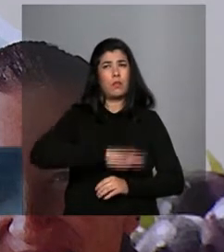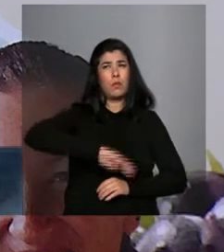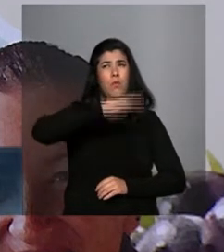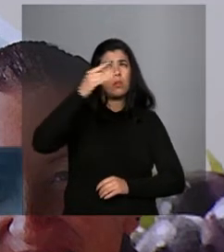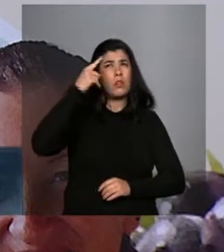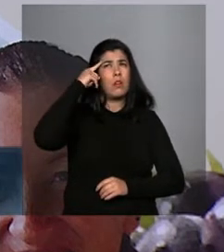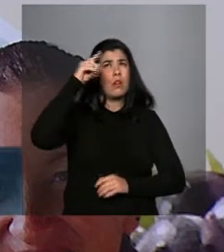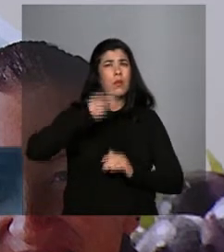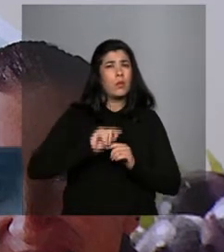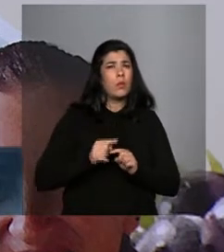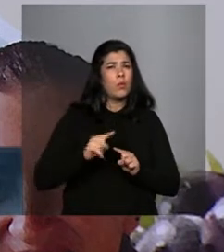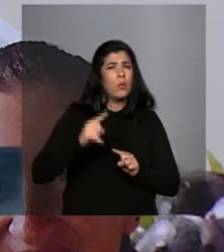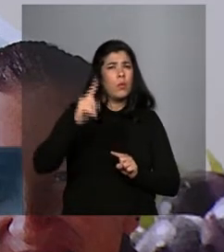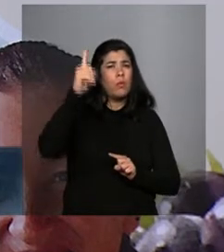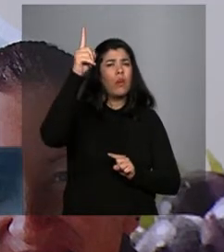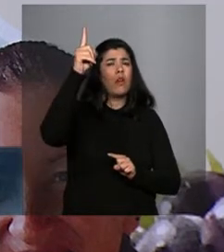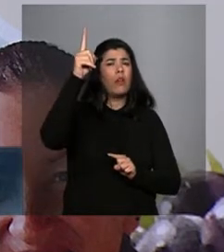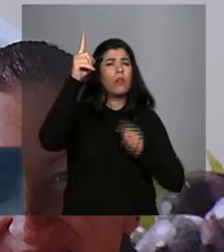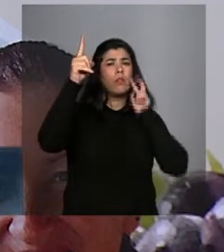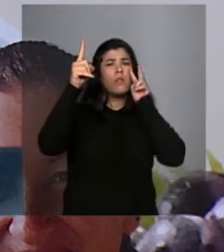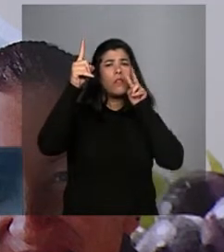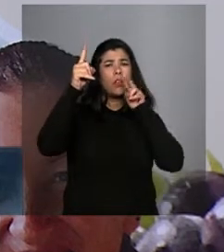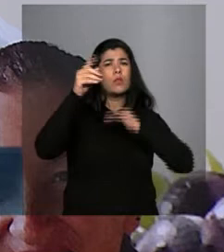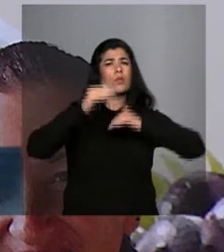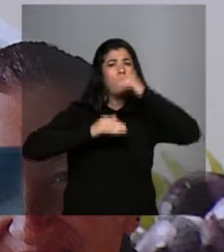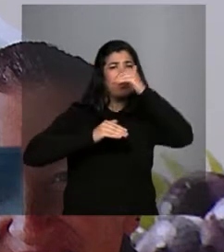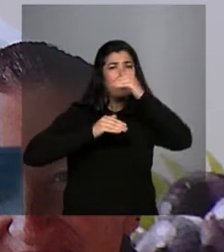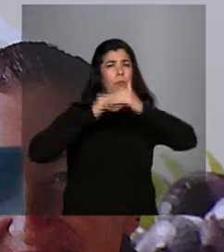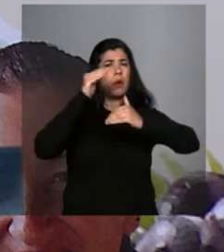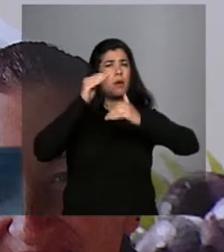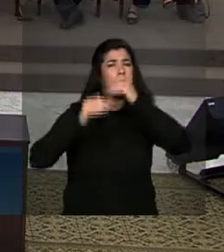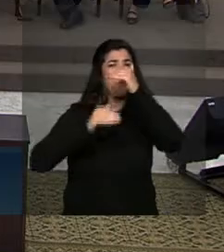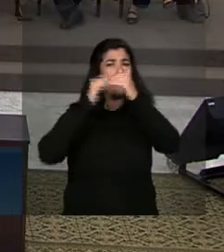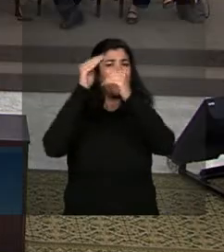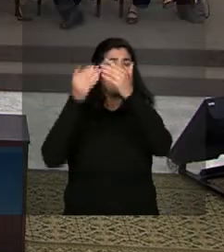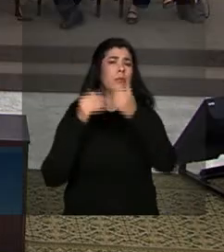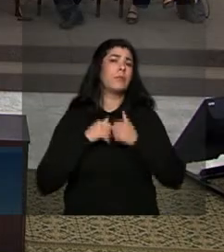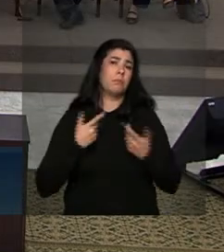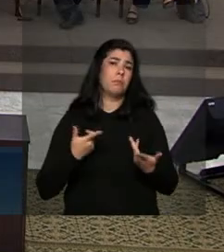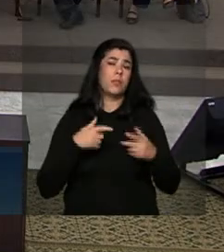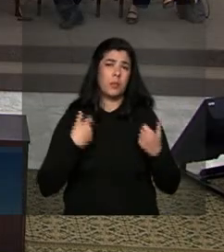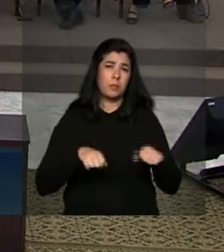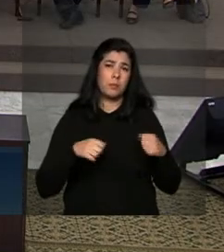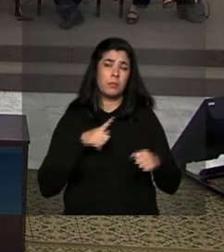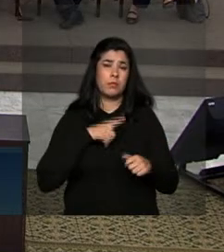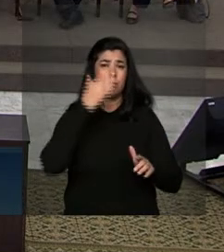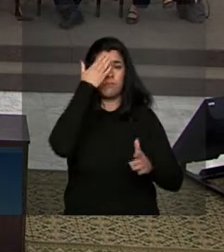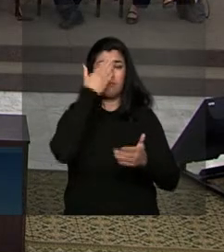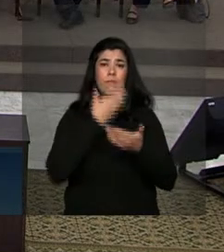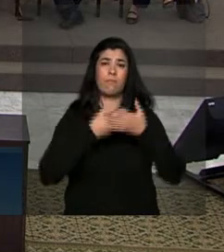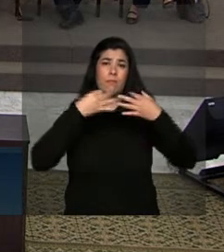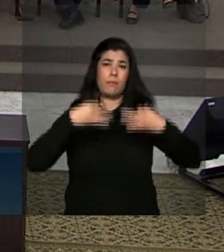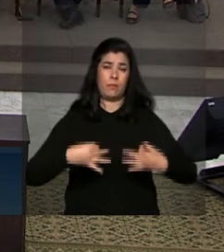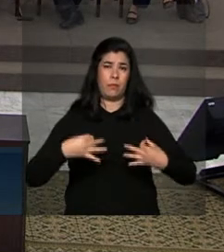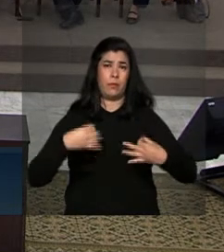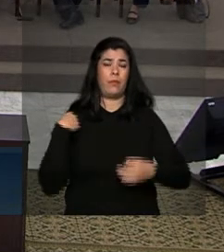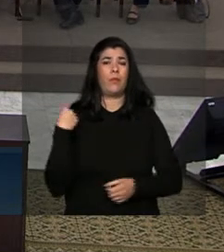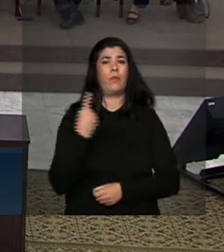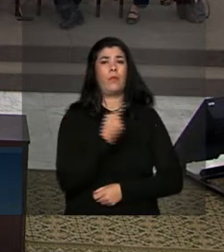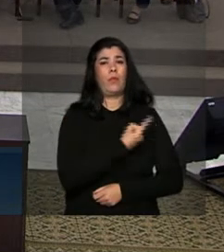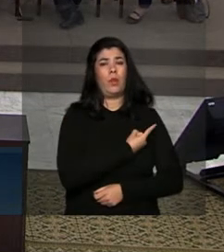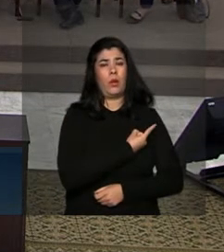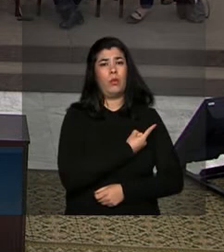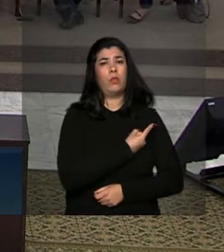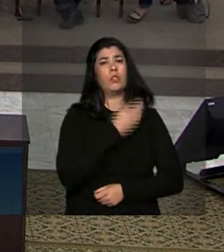descobre que tem mais montanha e não menos. Então, podem ter certeza que nós,